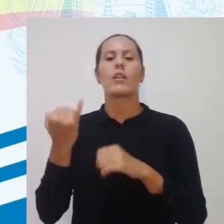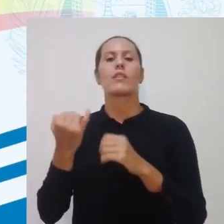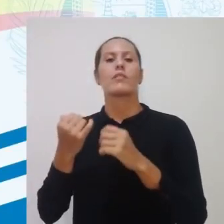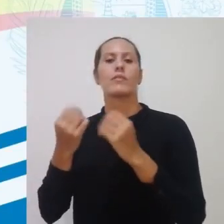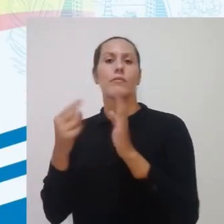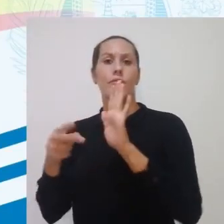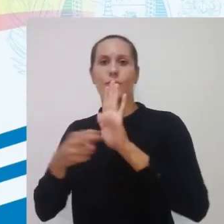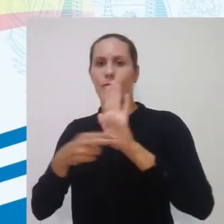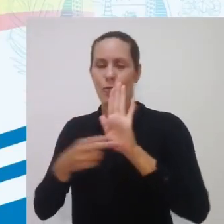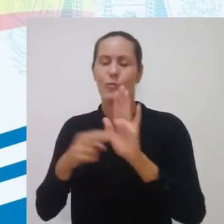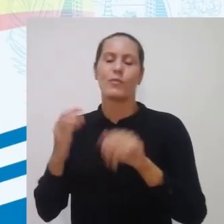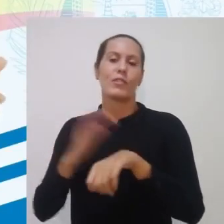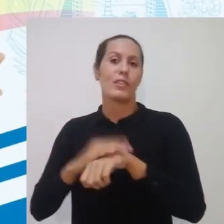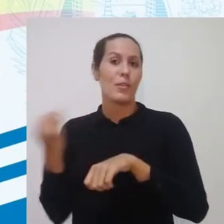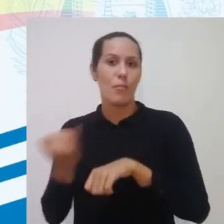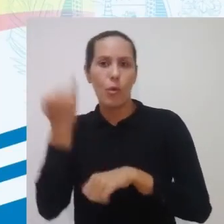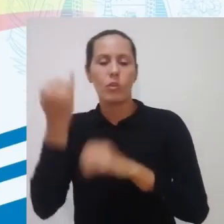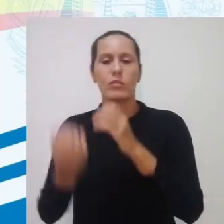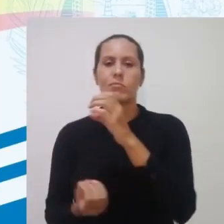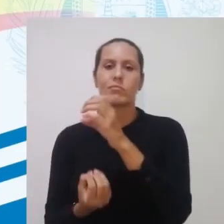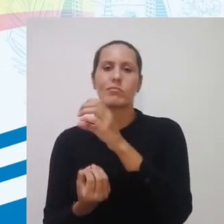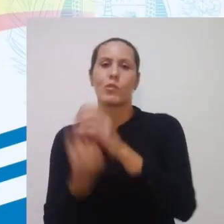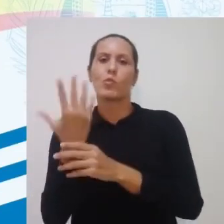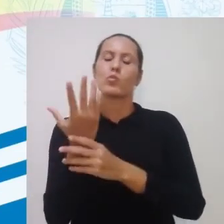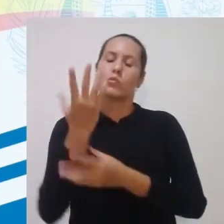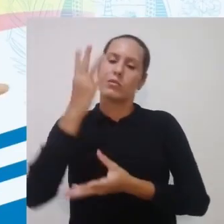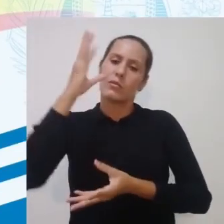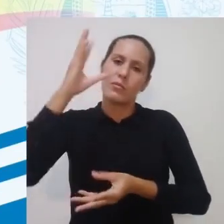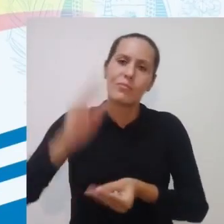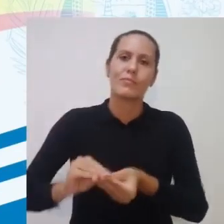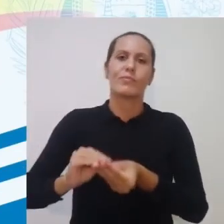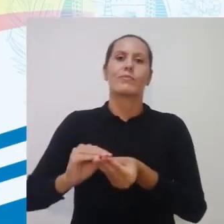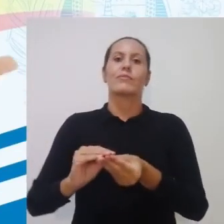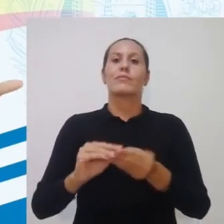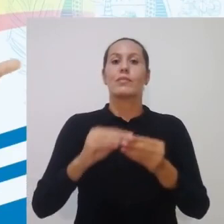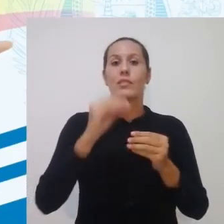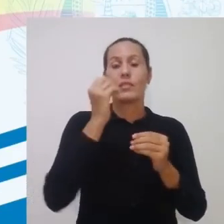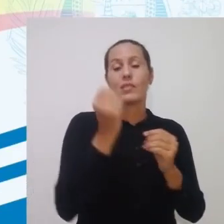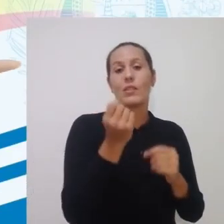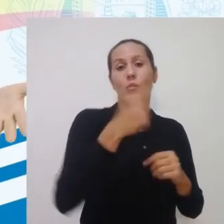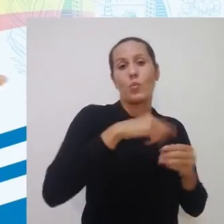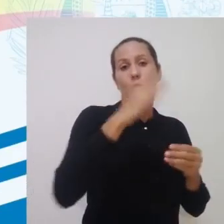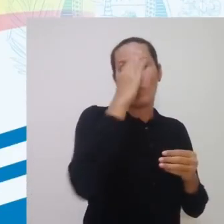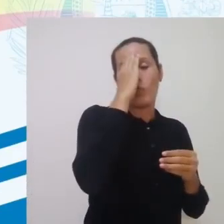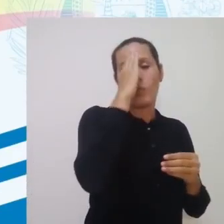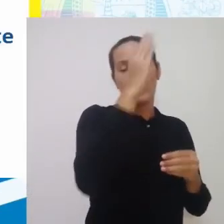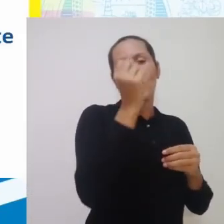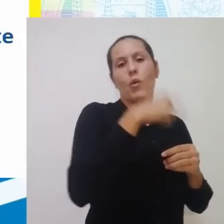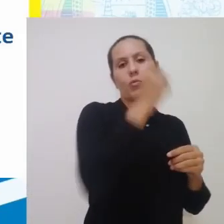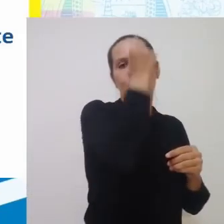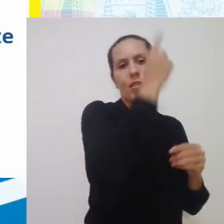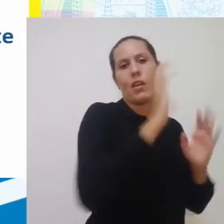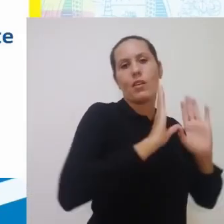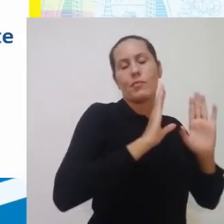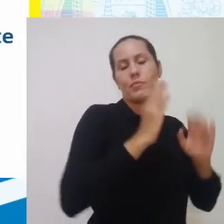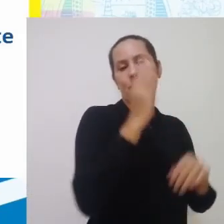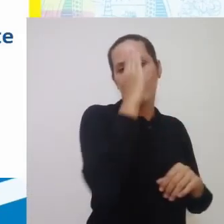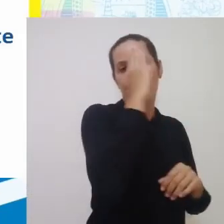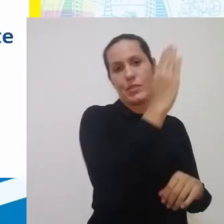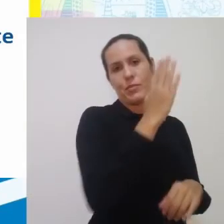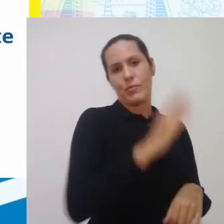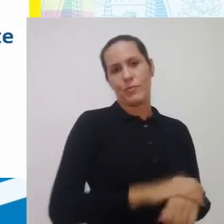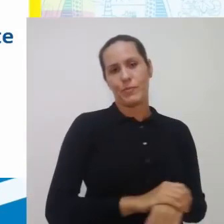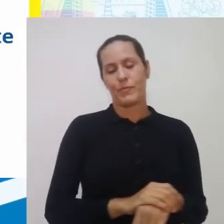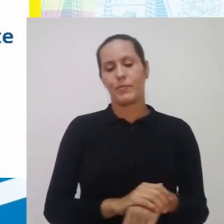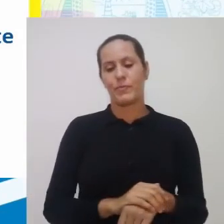secundárias, são as fontes, são tão importantes para construir bem o nosso resumo quanto a ideia central. Então, vamos